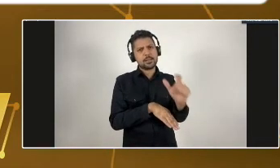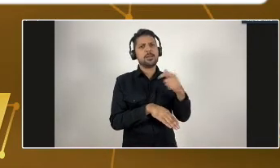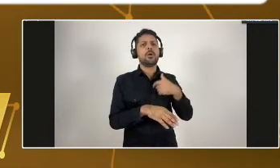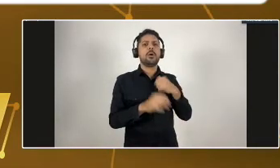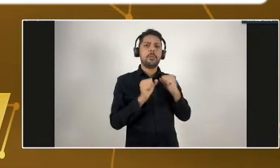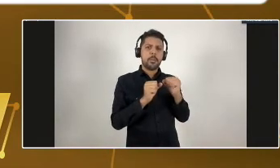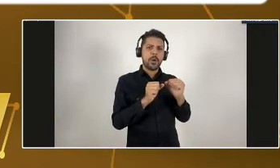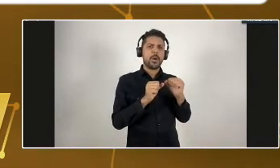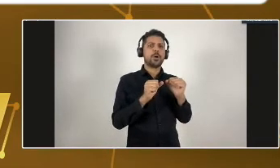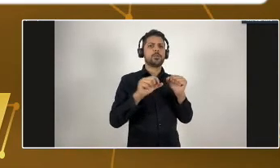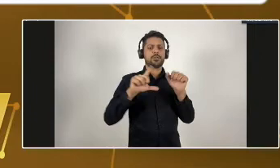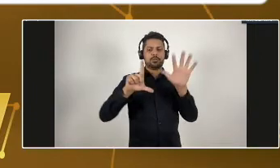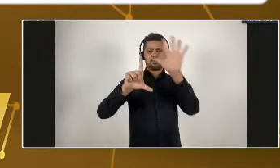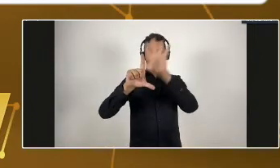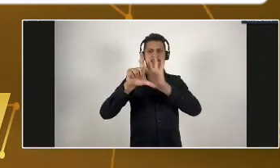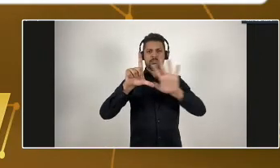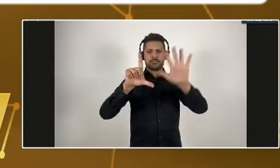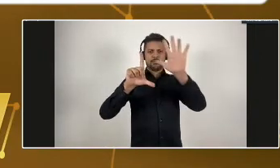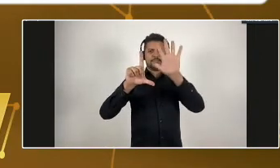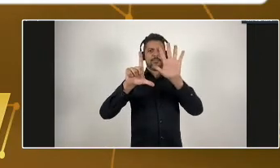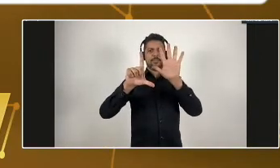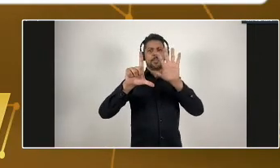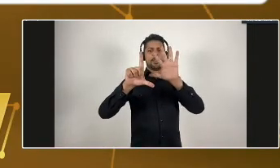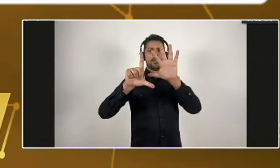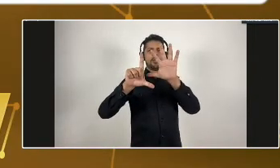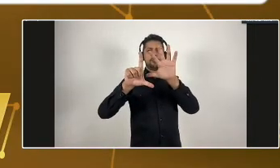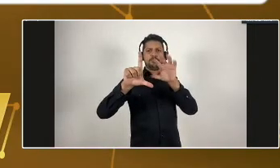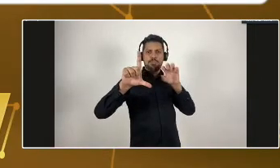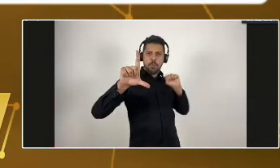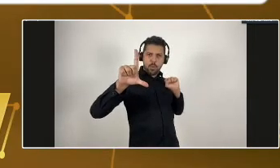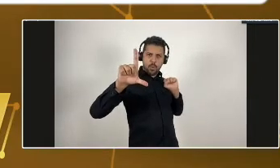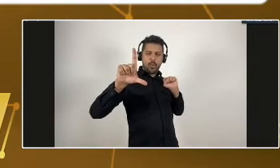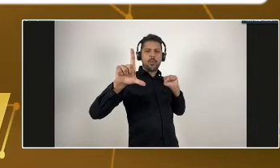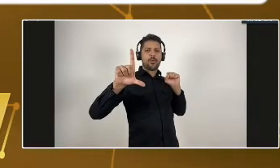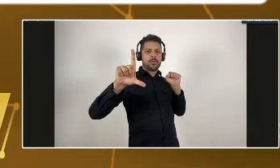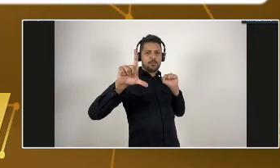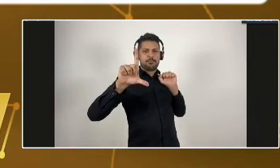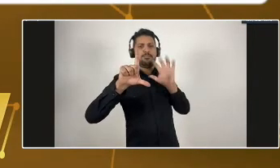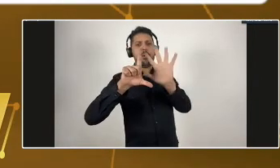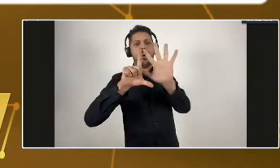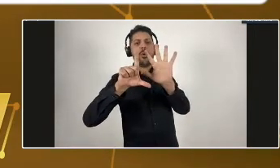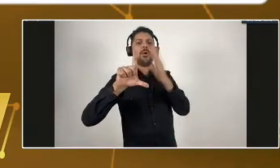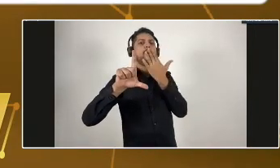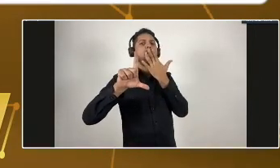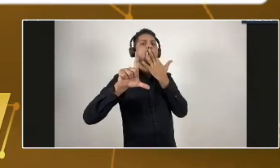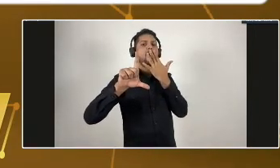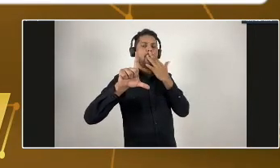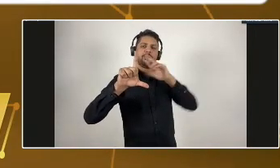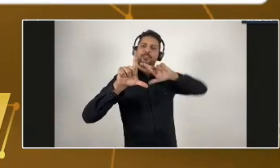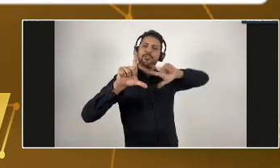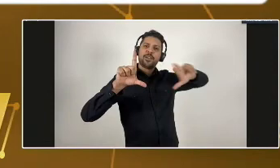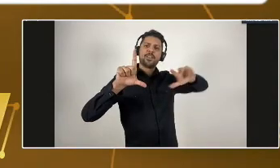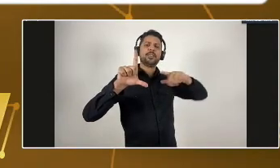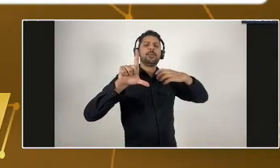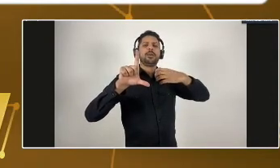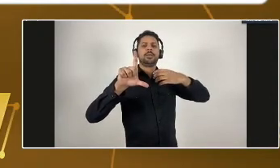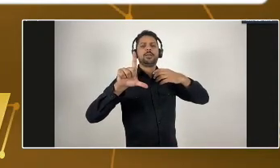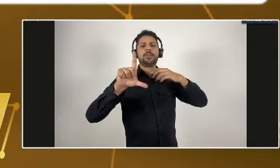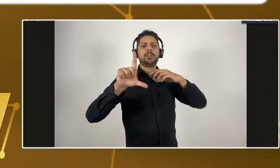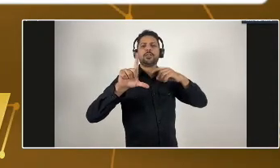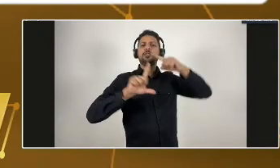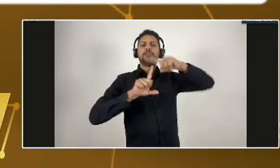minha demanda, não é só imagem de satélite, isso aqui vocês podem escolher o que é mais interessante naquele